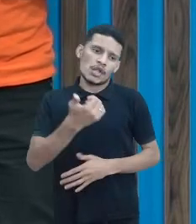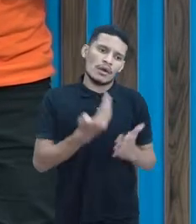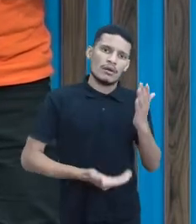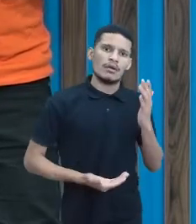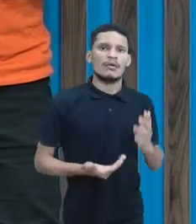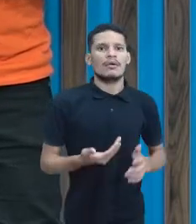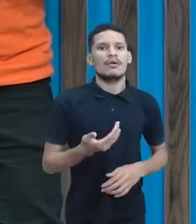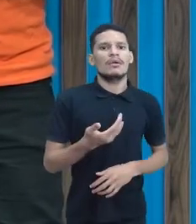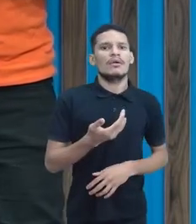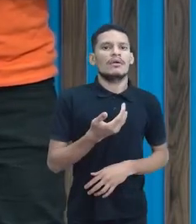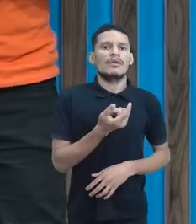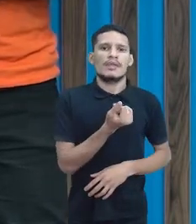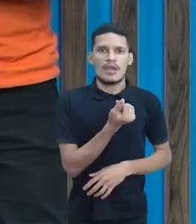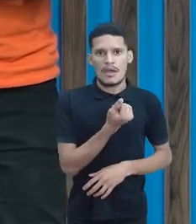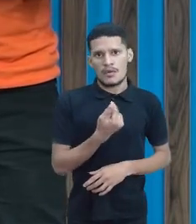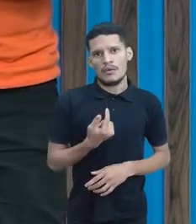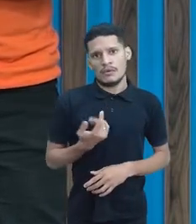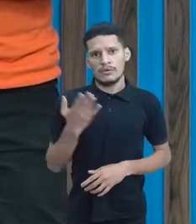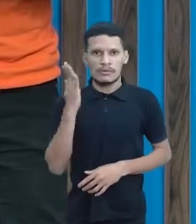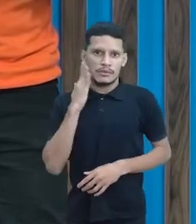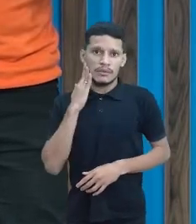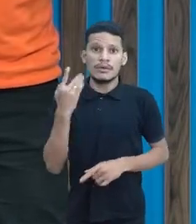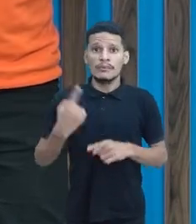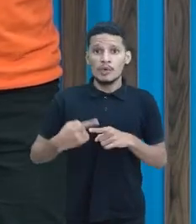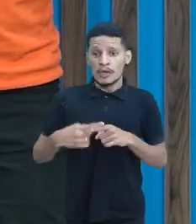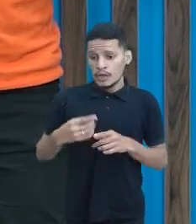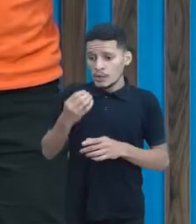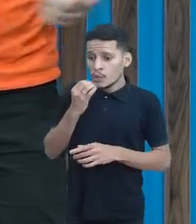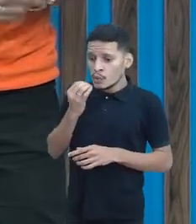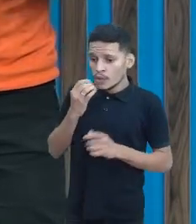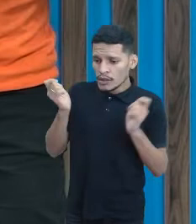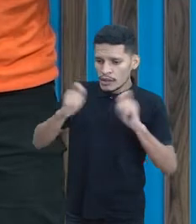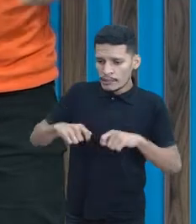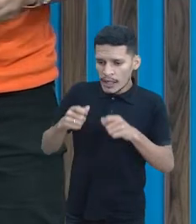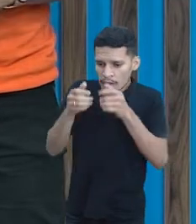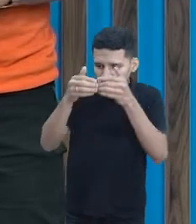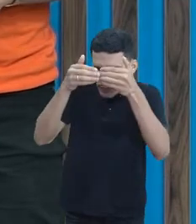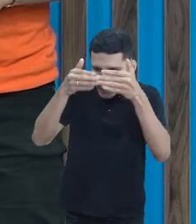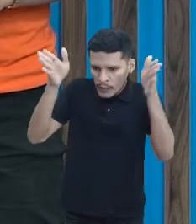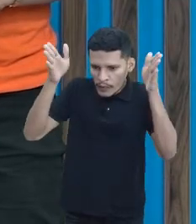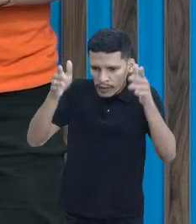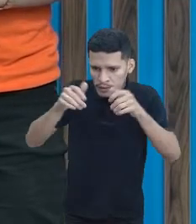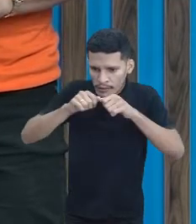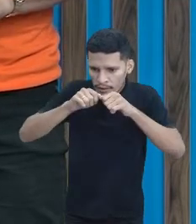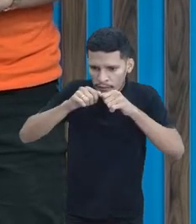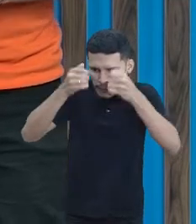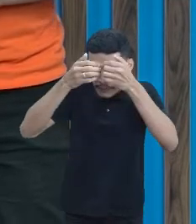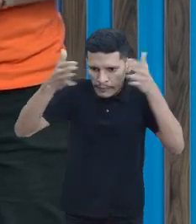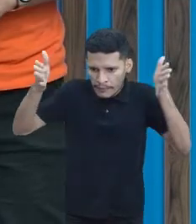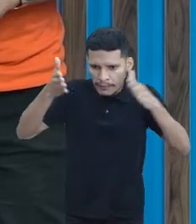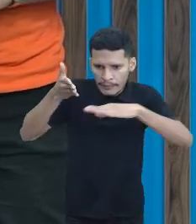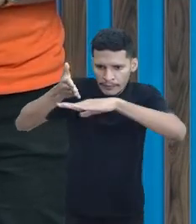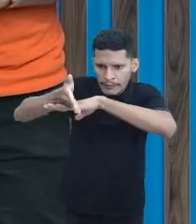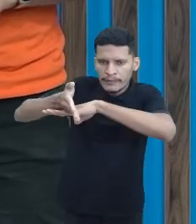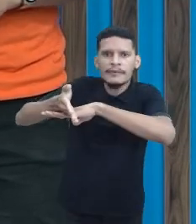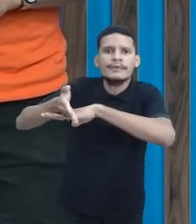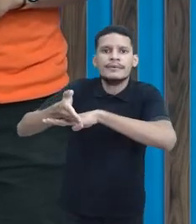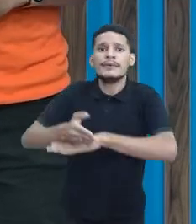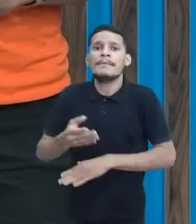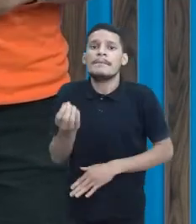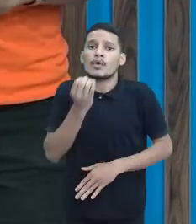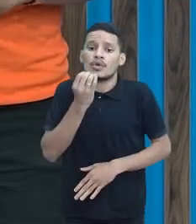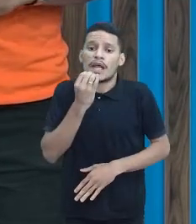bom? Por quê? Porque a chance, ela abre o seu mundo, abre o seu leque. Por exemplo, na primeira oportunidade que eu